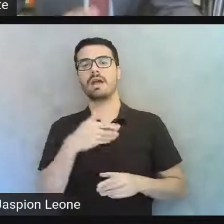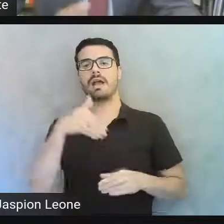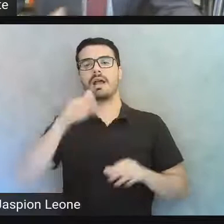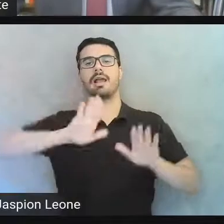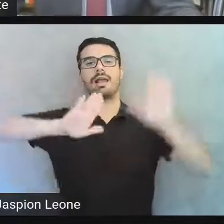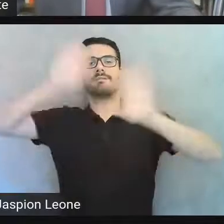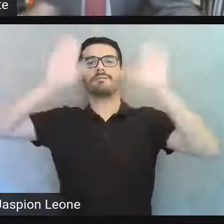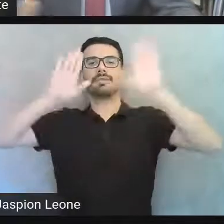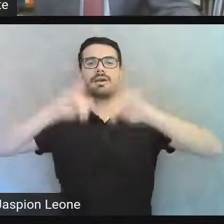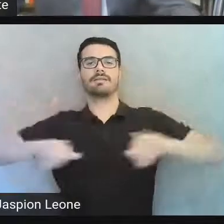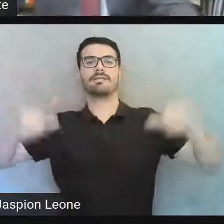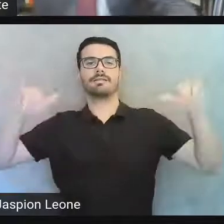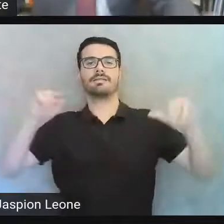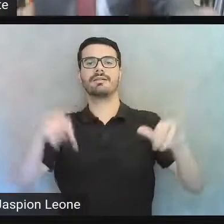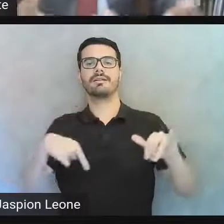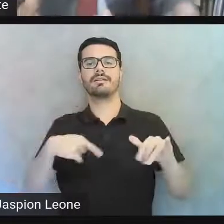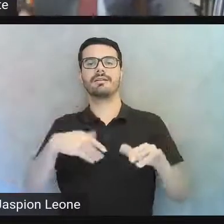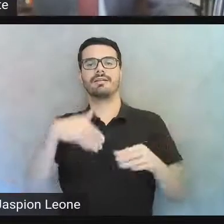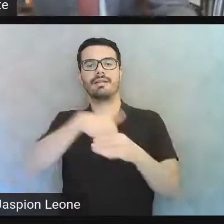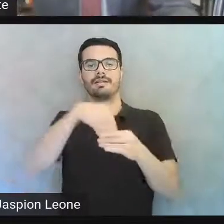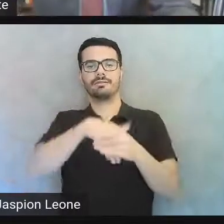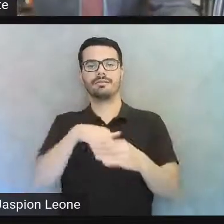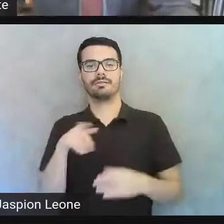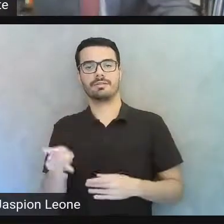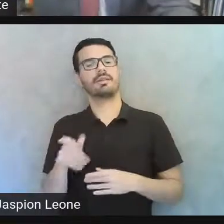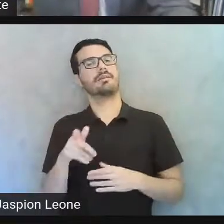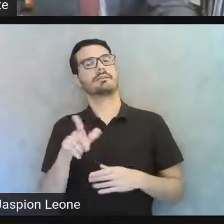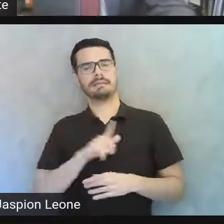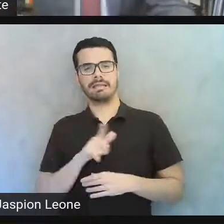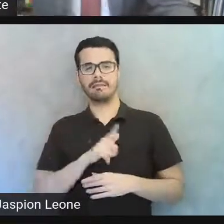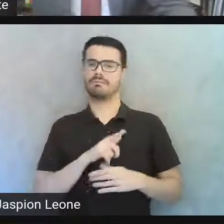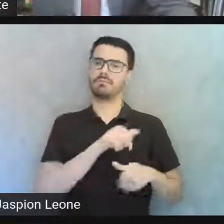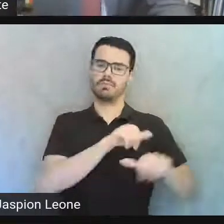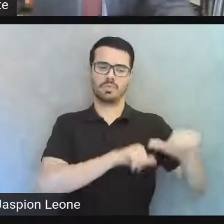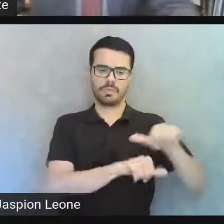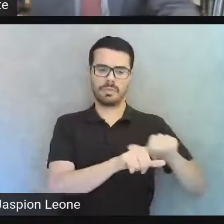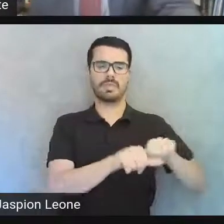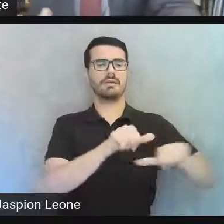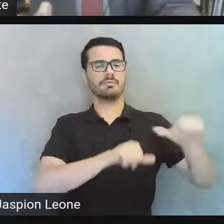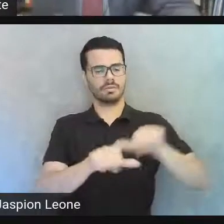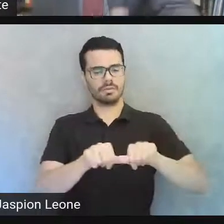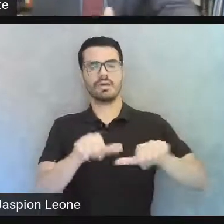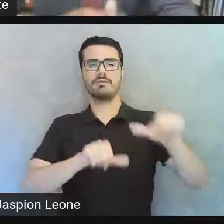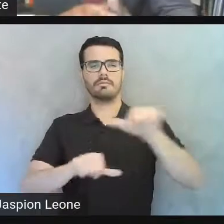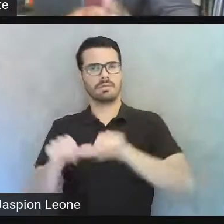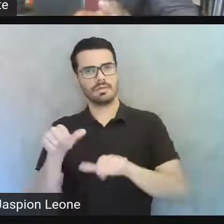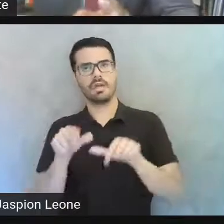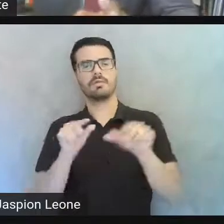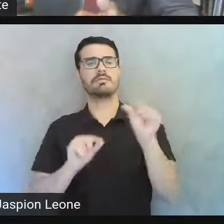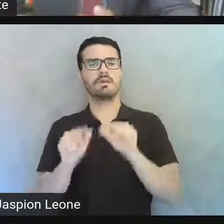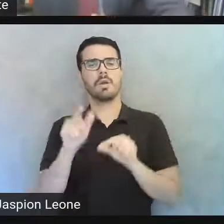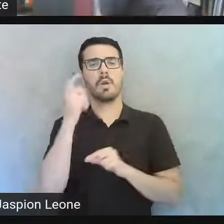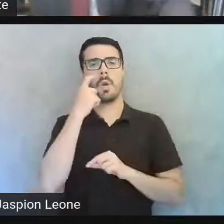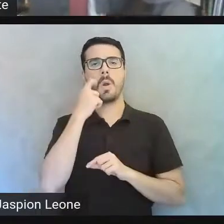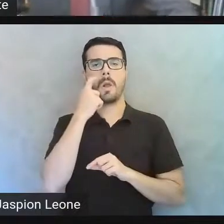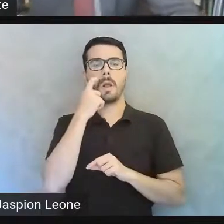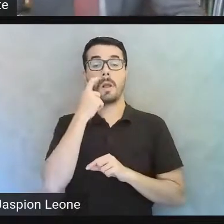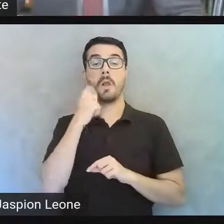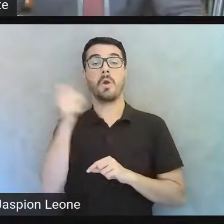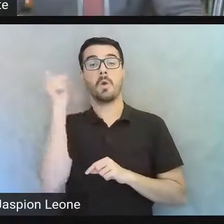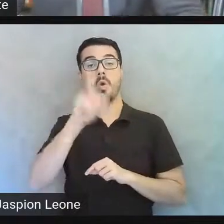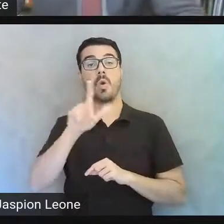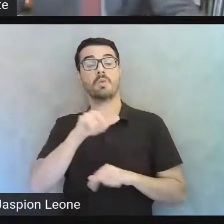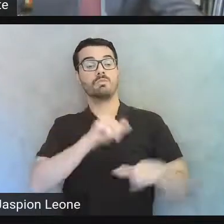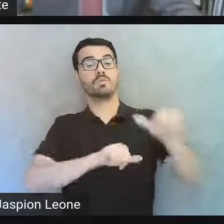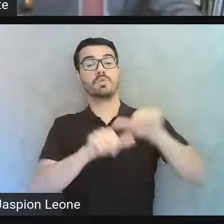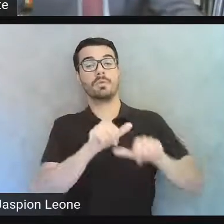vindas nesse processo de desenhar institucionalmente um modelo de